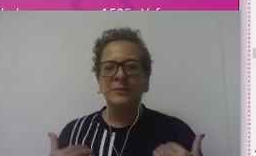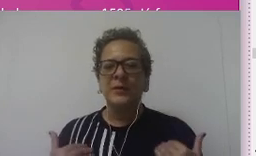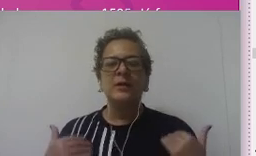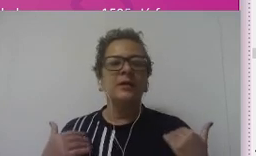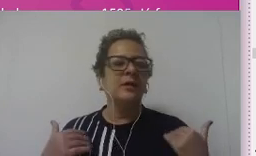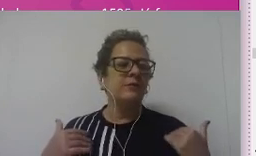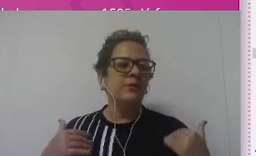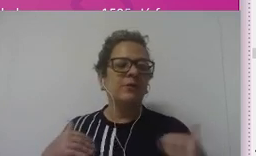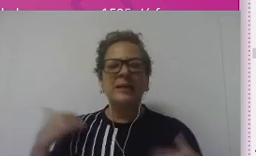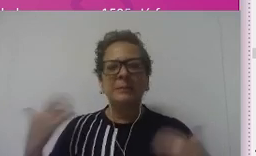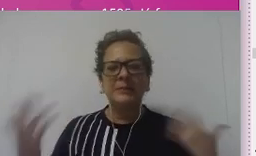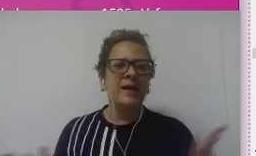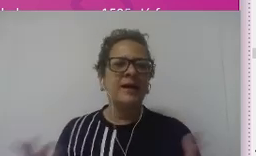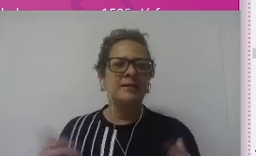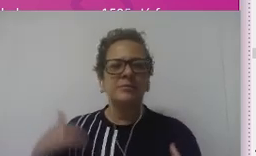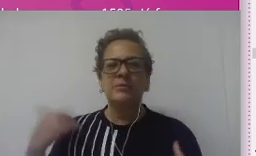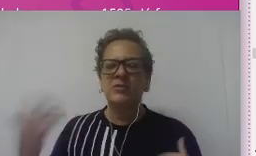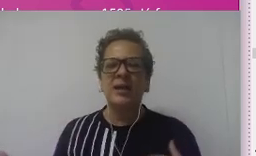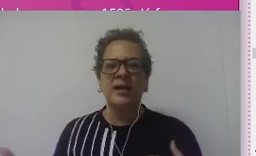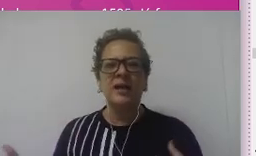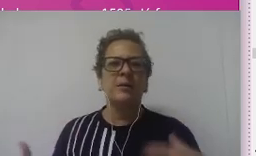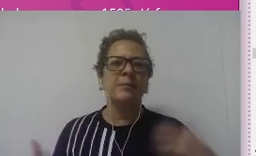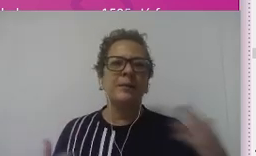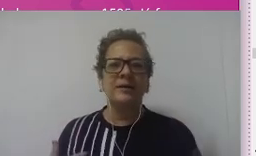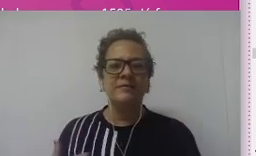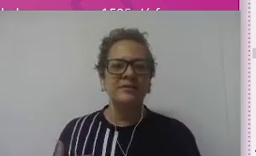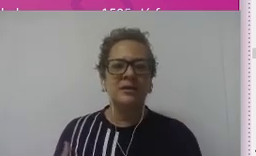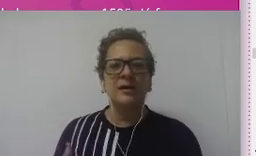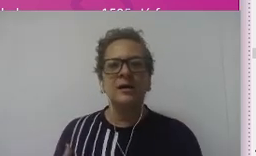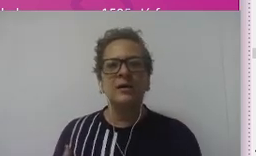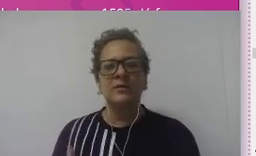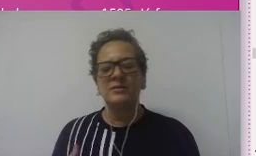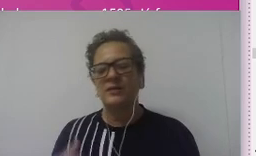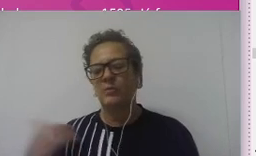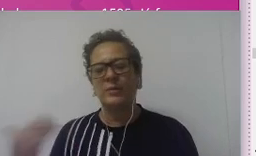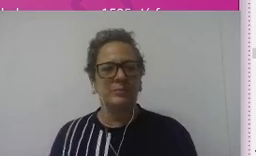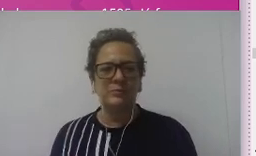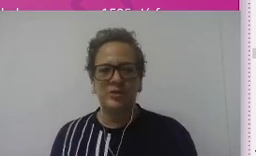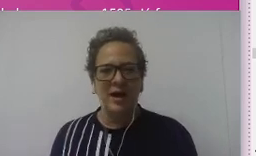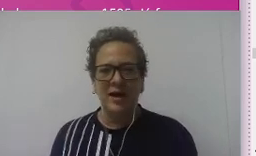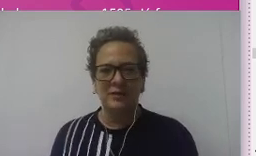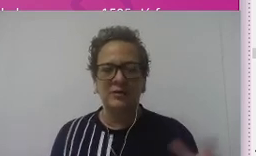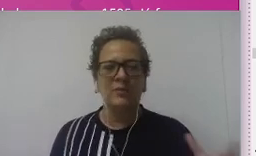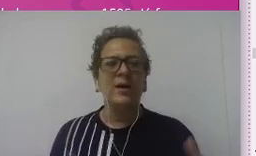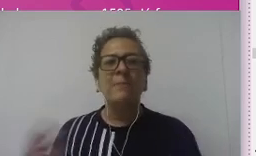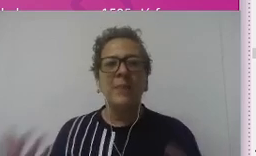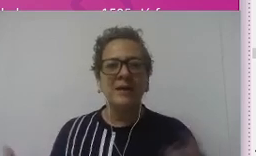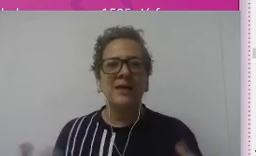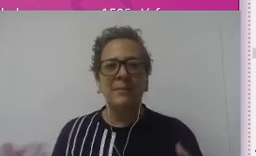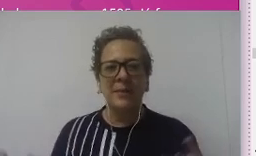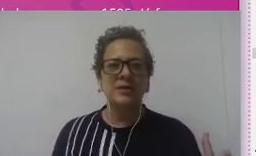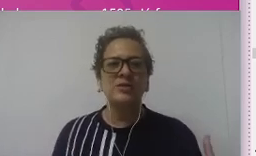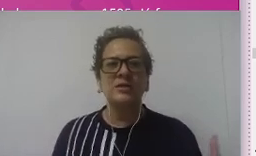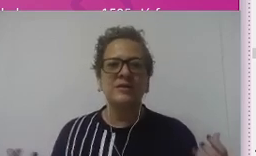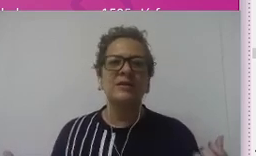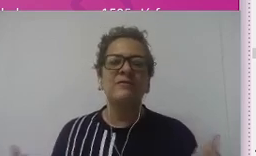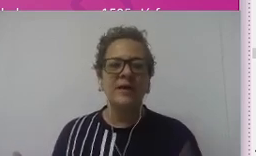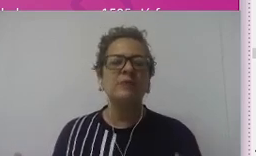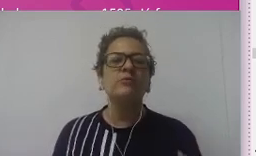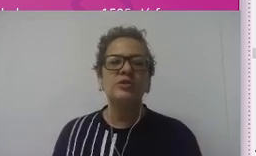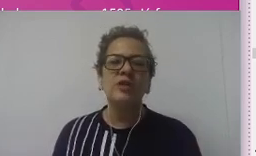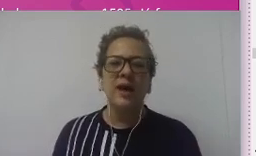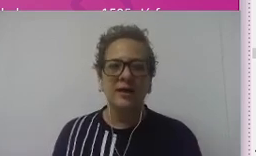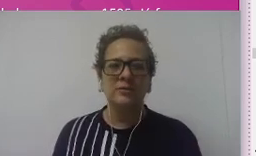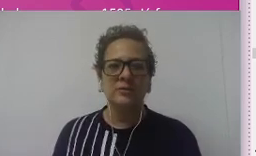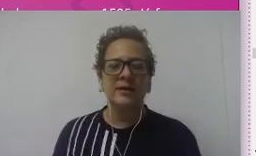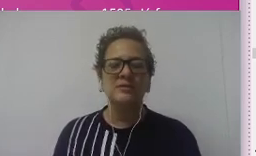conhecidas e foram adaptadas para o cinema, para a televisão, tá certo? Para o teatro. Então, basicamente, ele veio